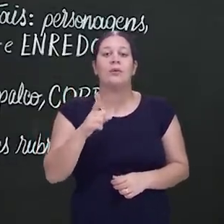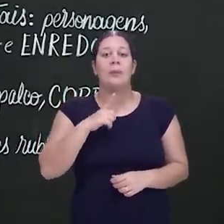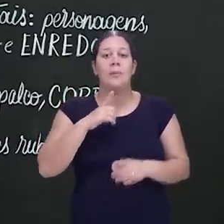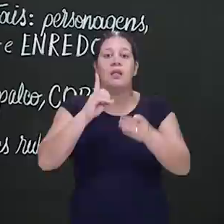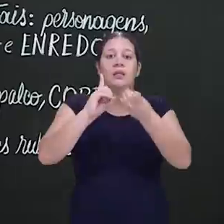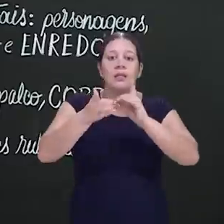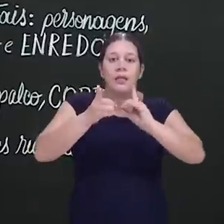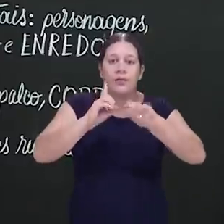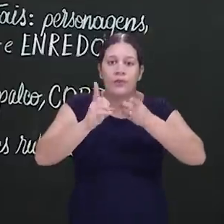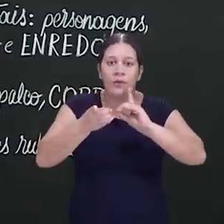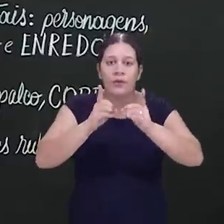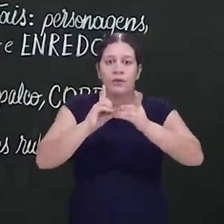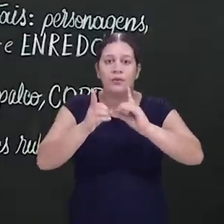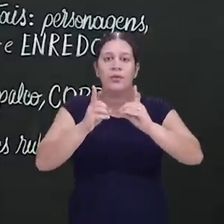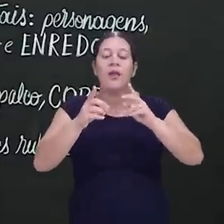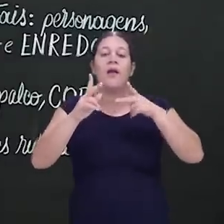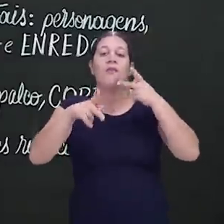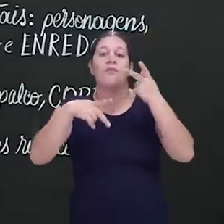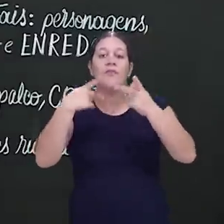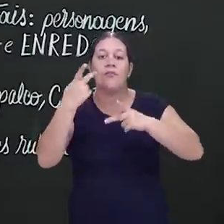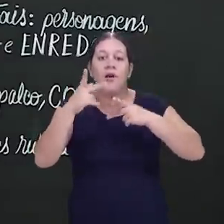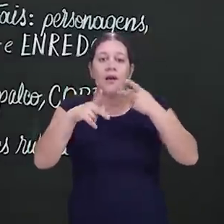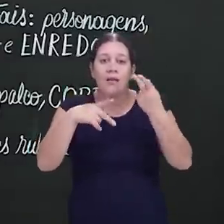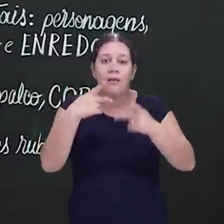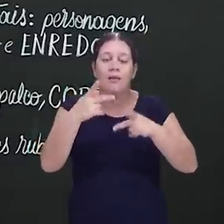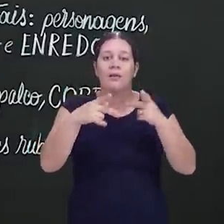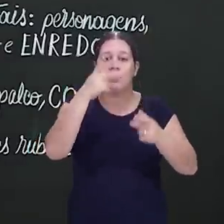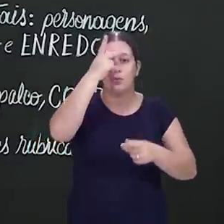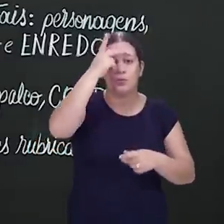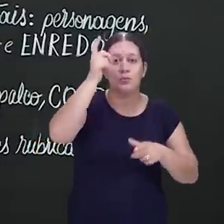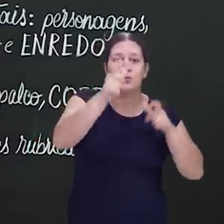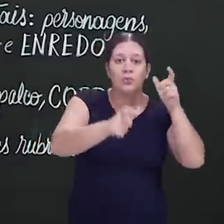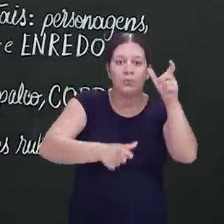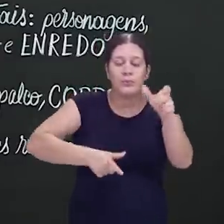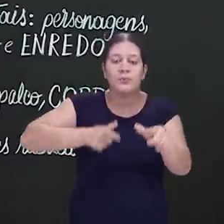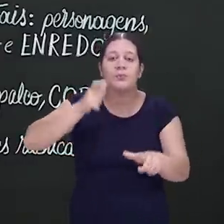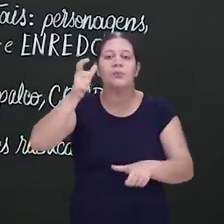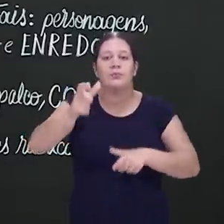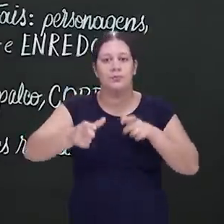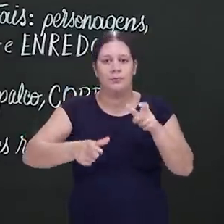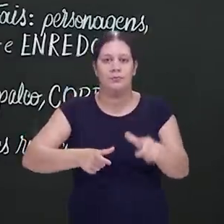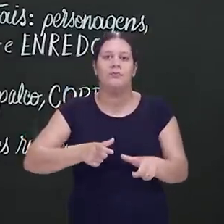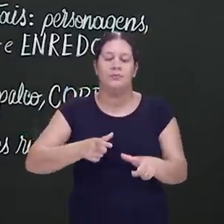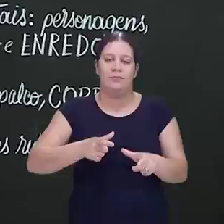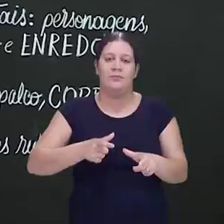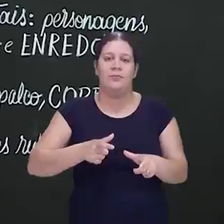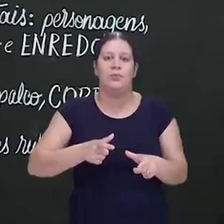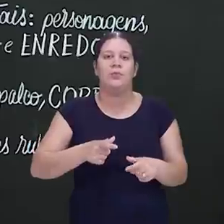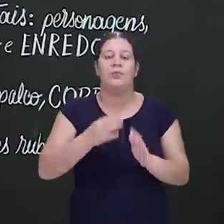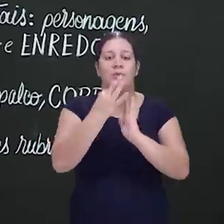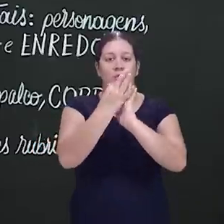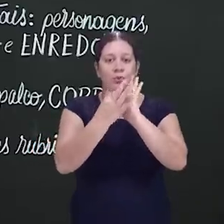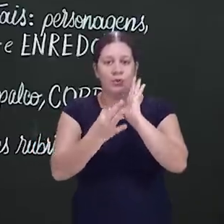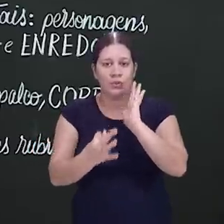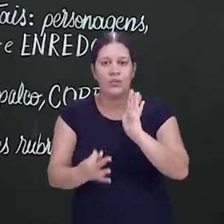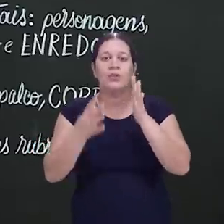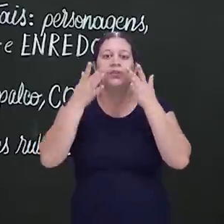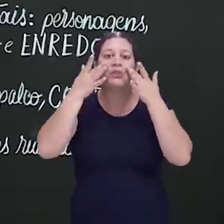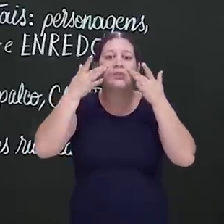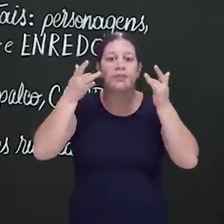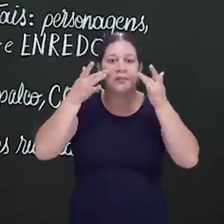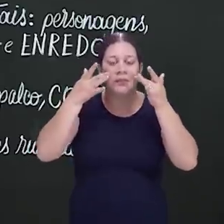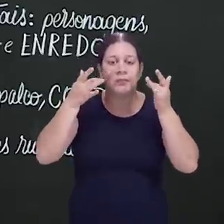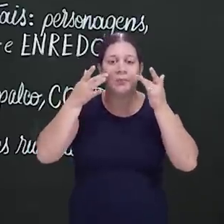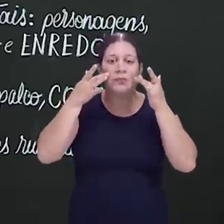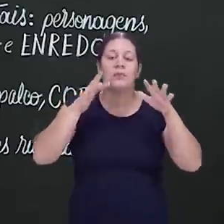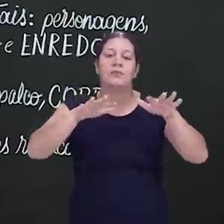nos diálogos que reproduzem a fala dos personagens, ou seja, são construídos por meio do discurso direto. Texto dramático,